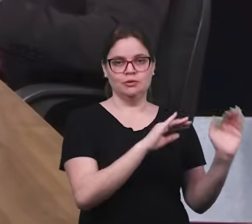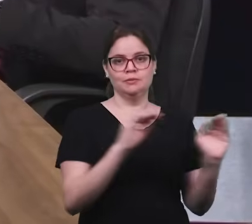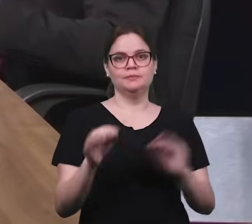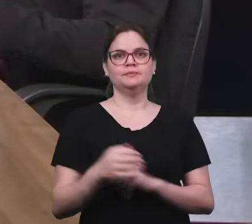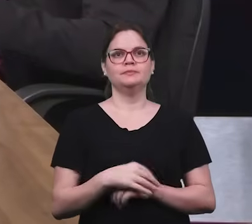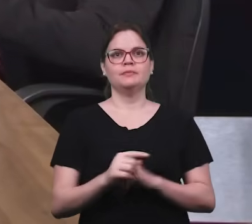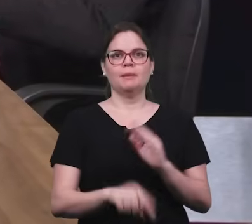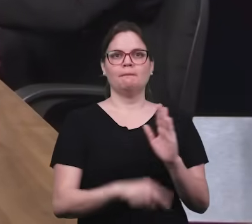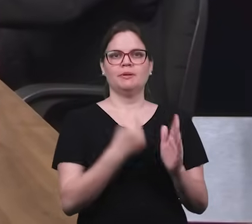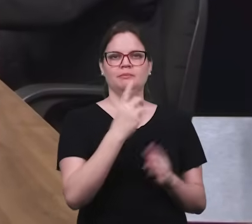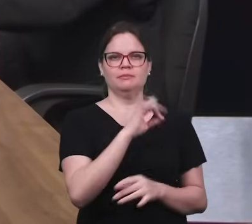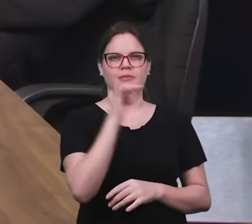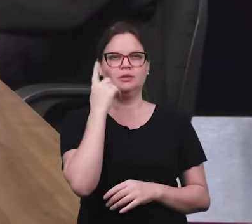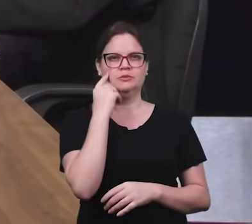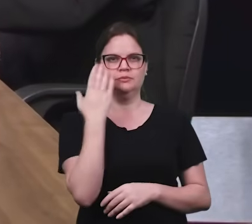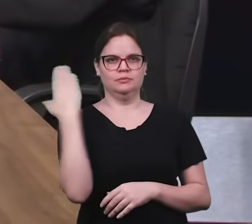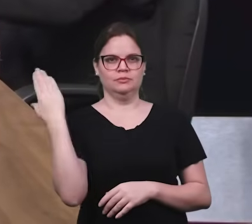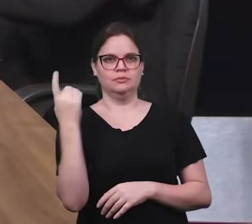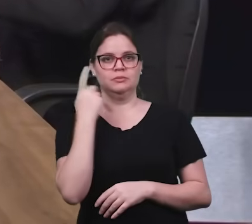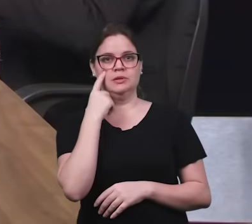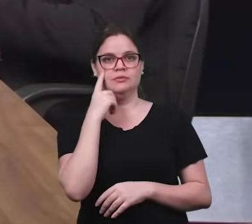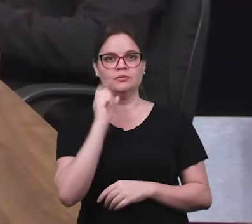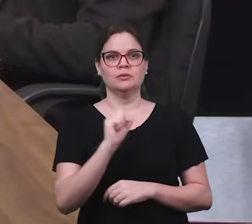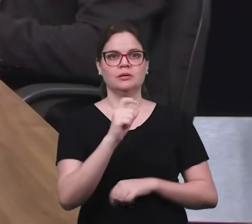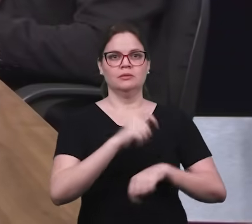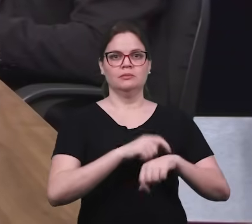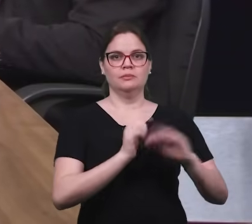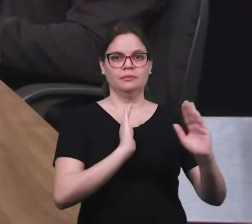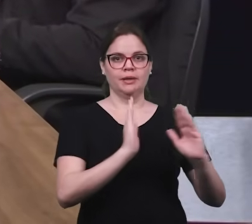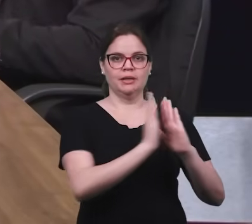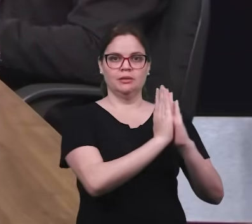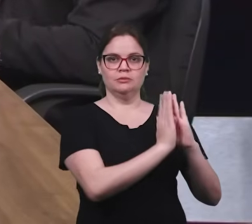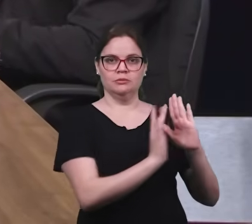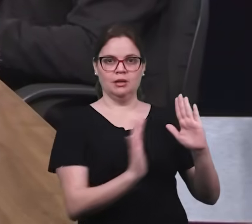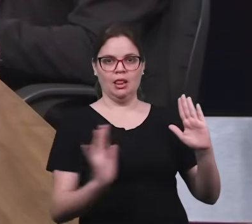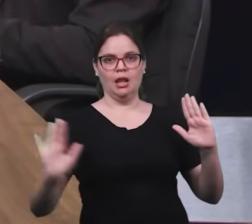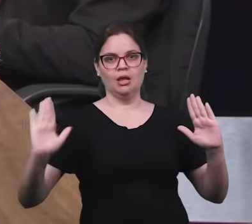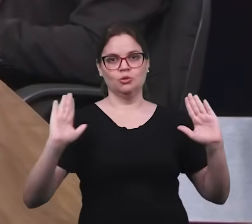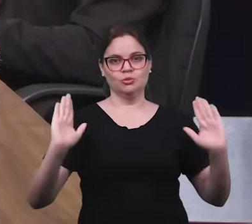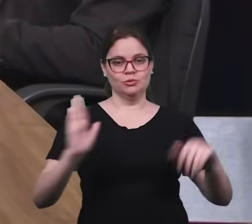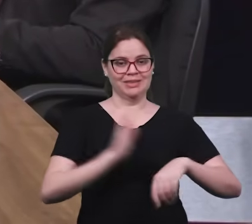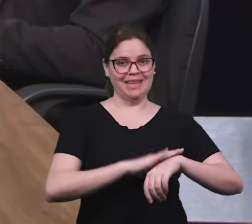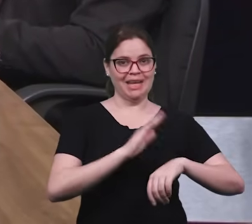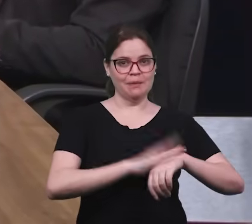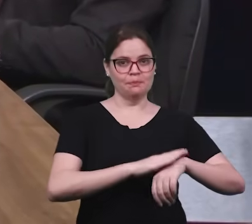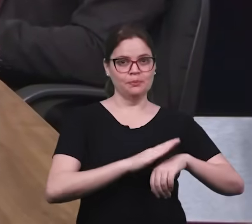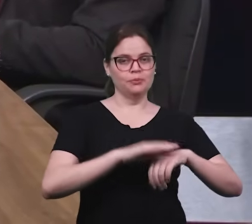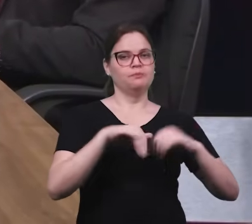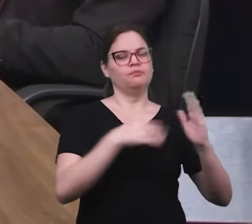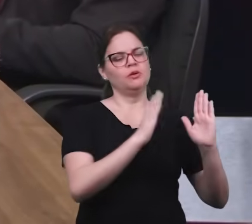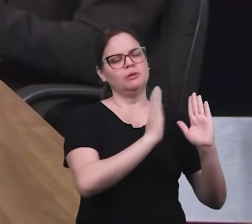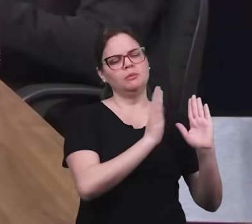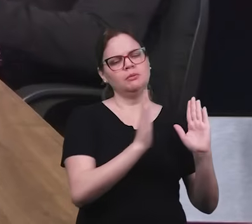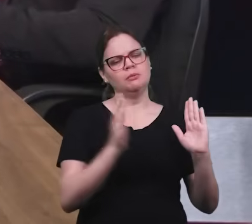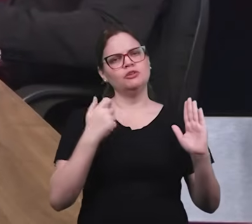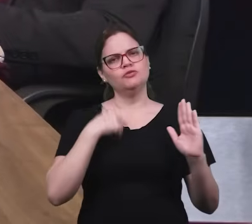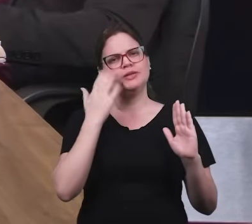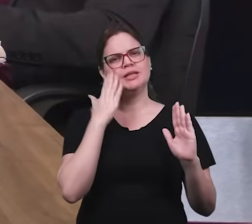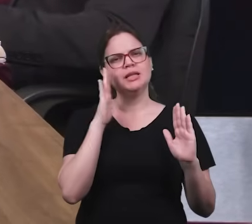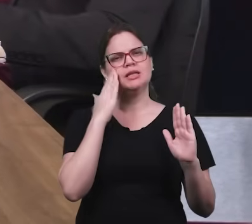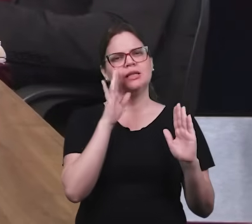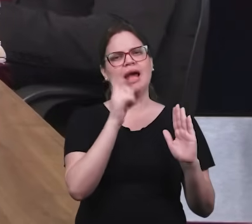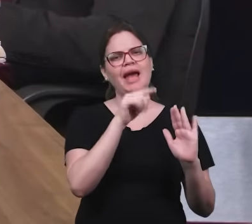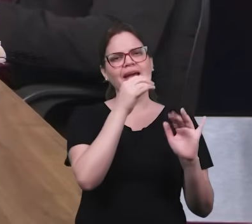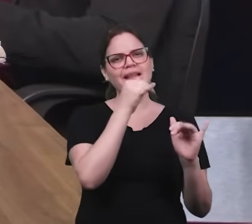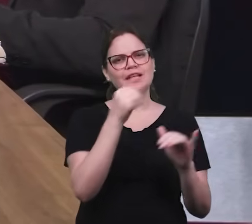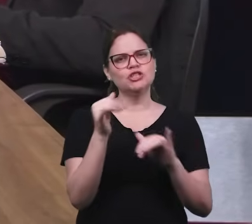no primeiro dia, ao longo do tempo nós fomos entendendo essa luz como uma forma de energia. E dentro daquilo que